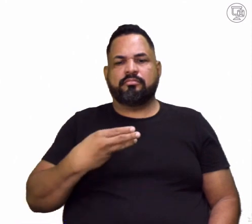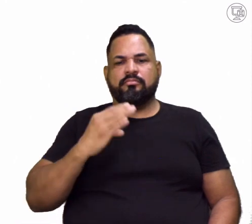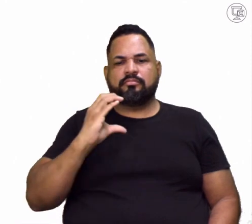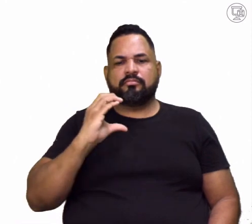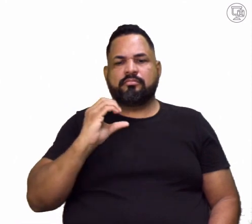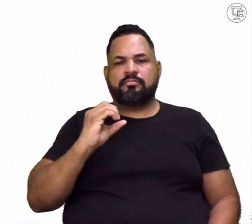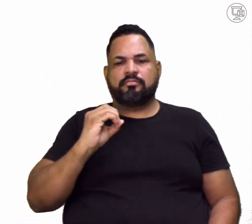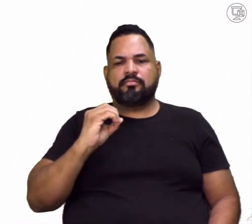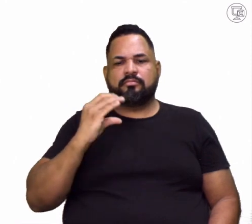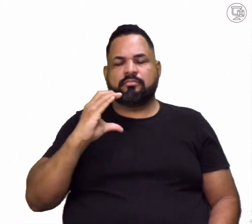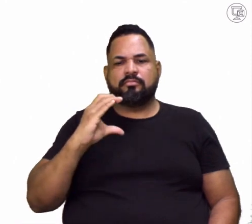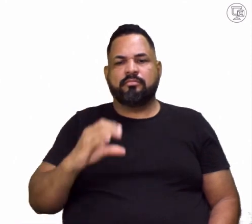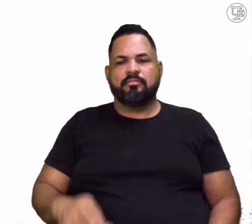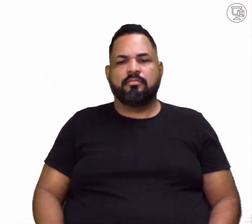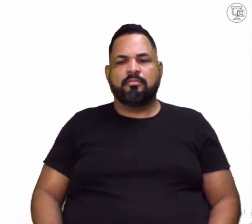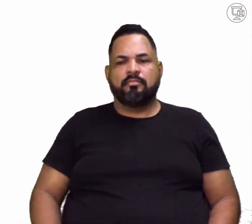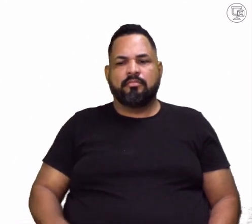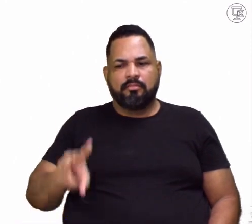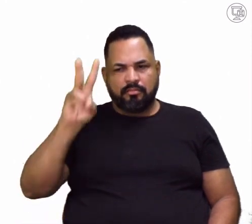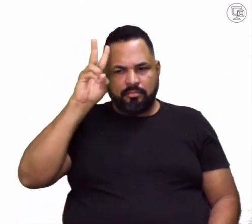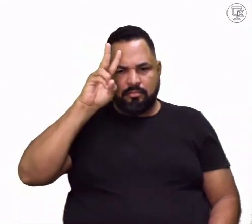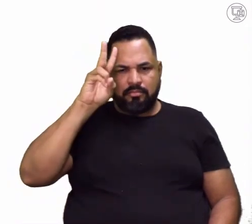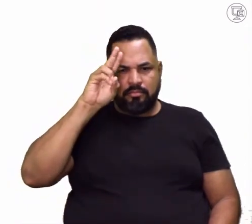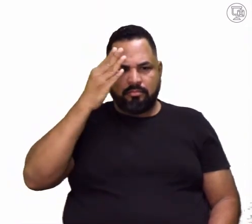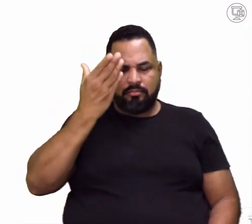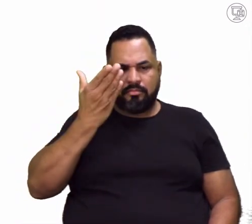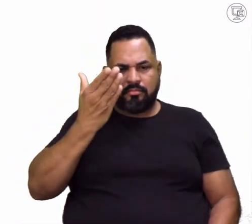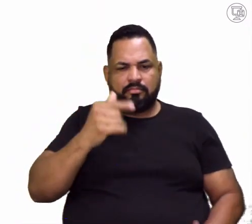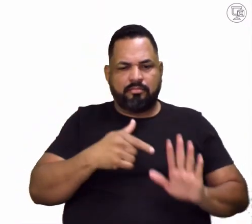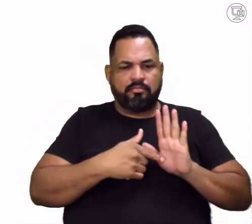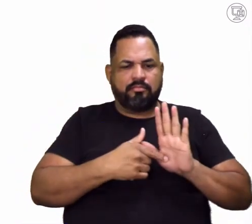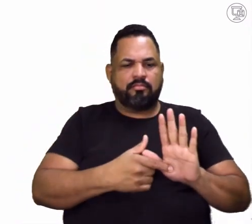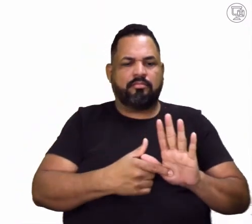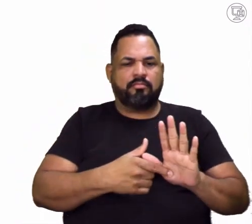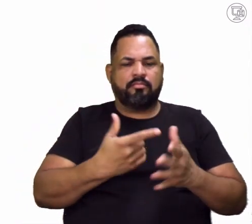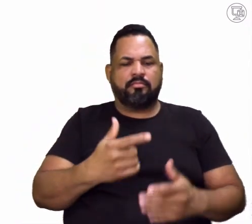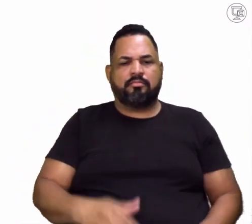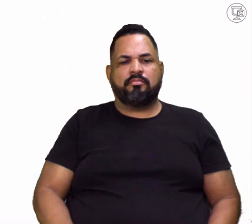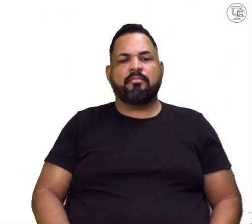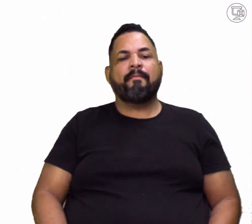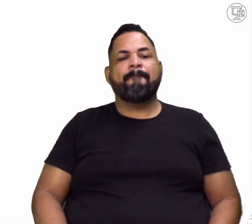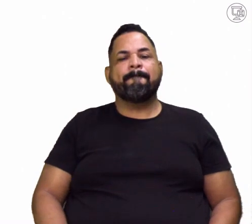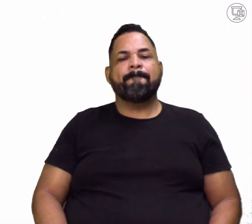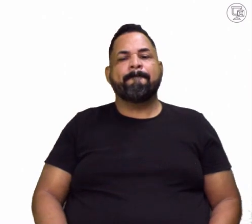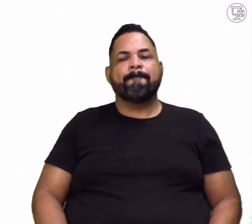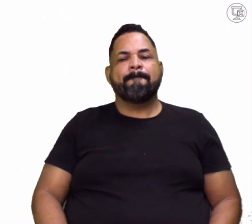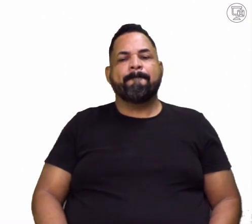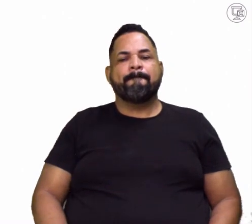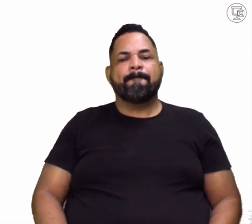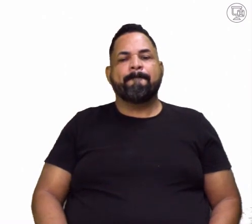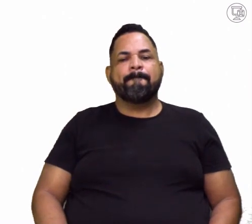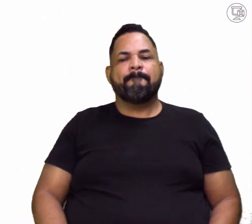e o coeficiente Lembrando que aqui foi dado o coeficiente de dilatação